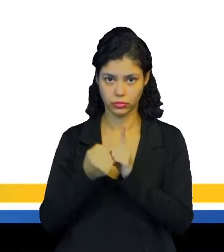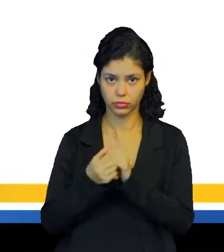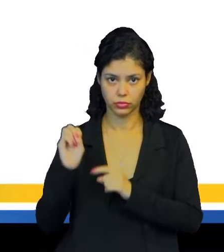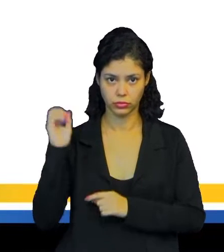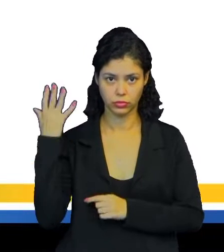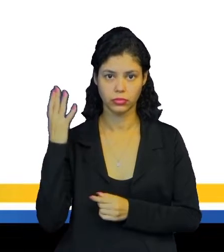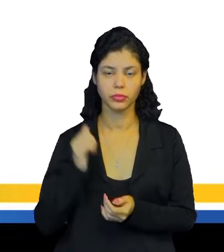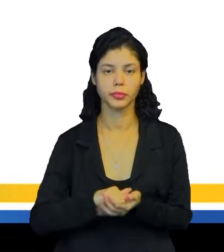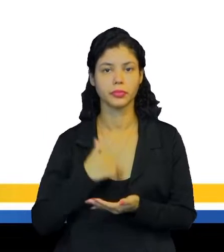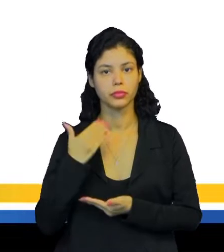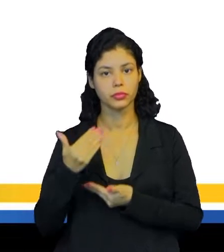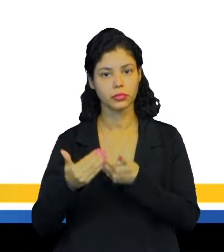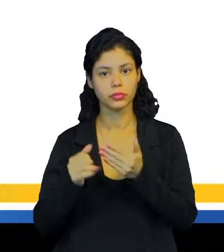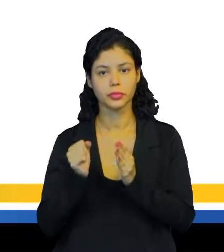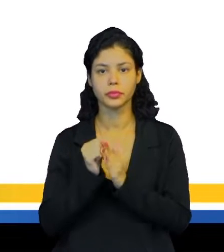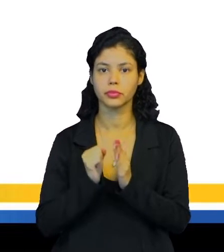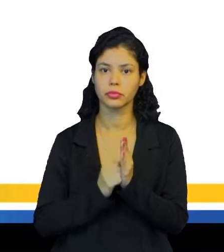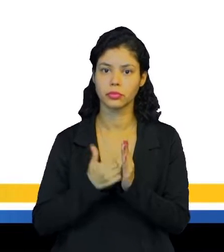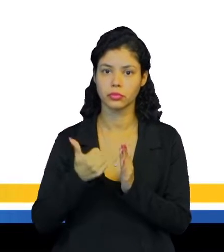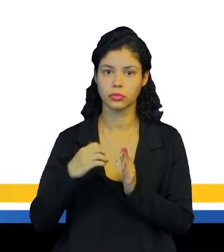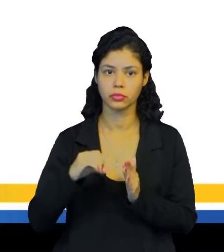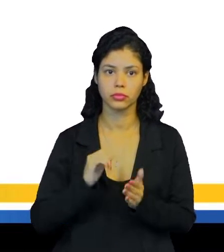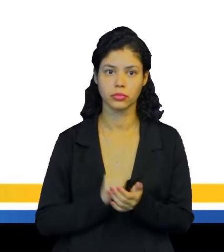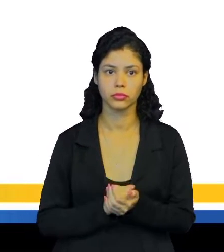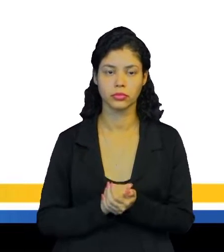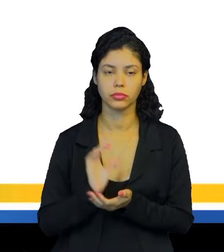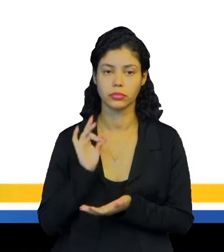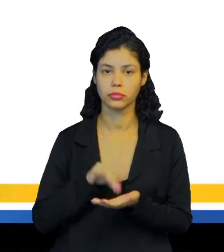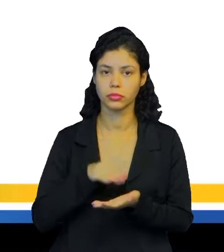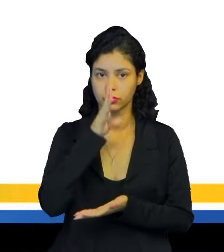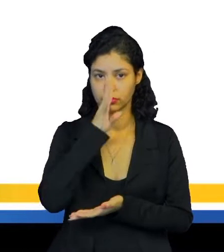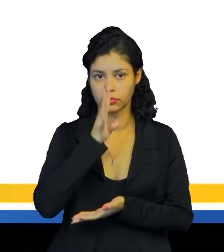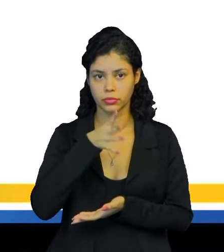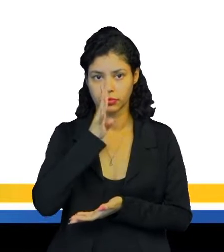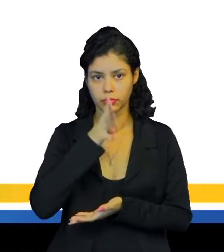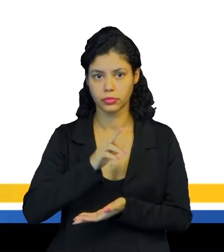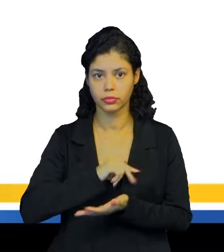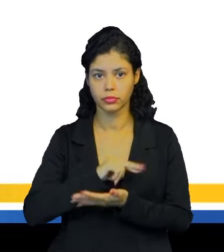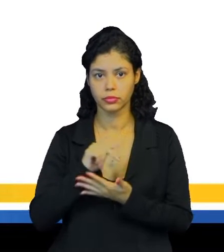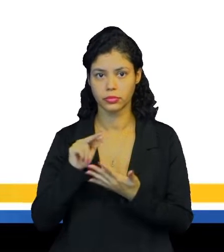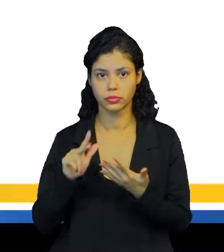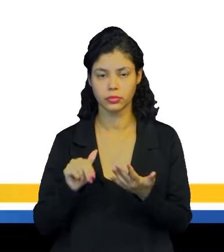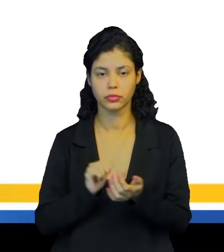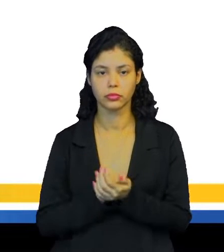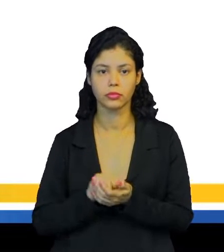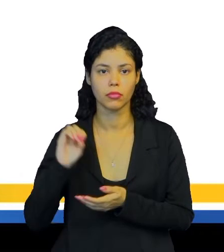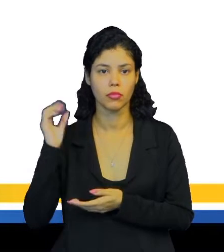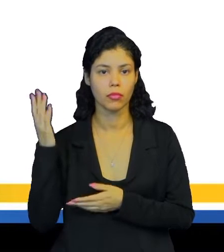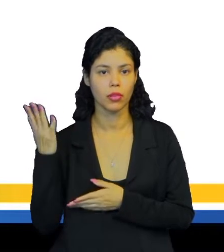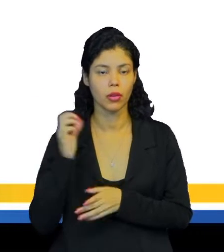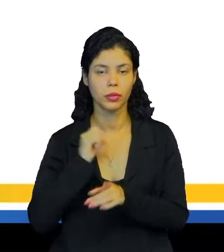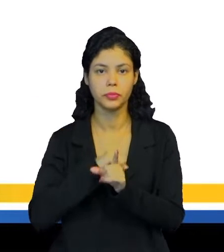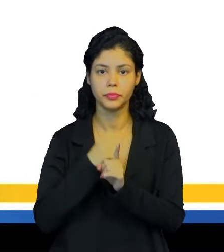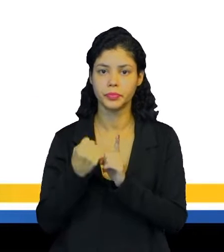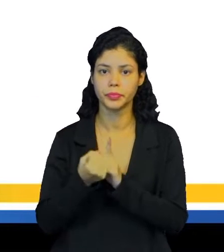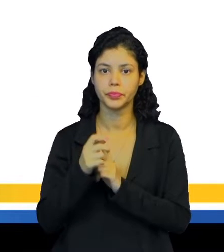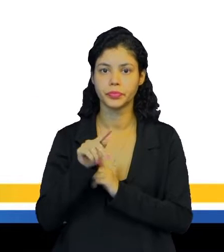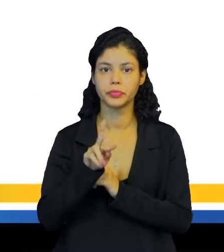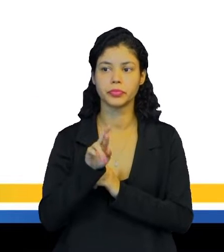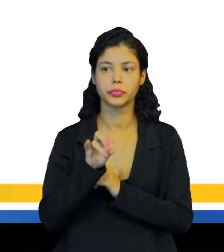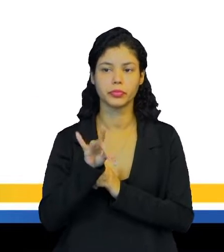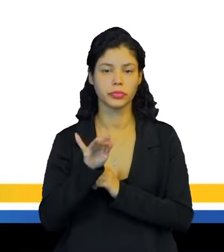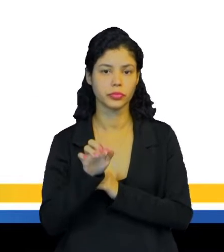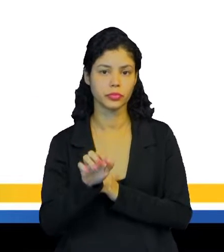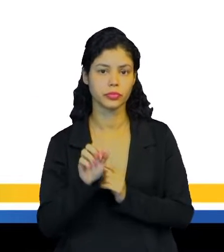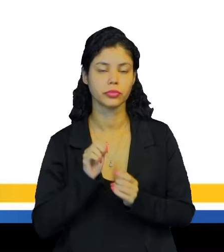ocorreram durante o século XIX, o realismo vem criticar diversos costumes da sociedade vigente.